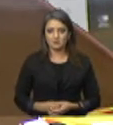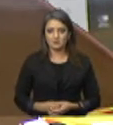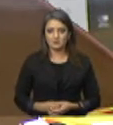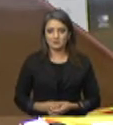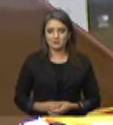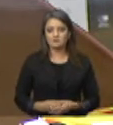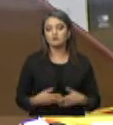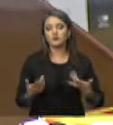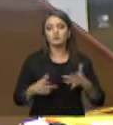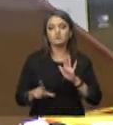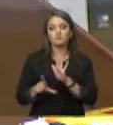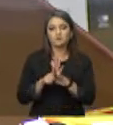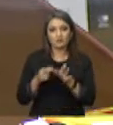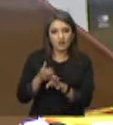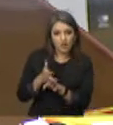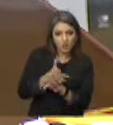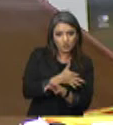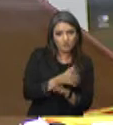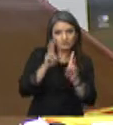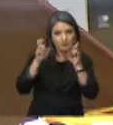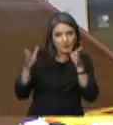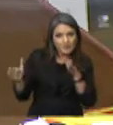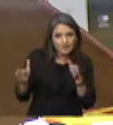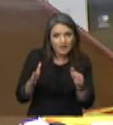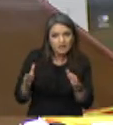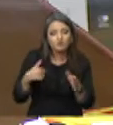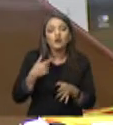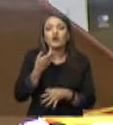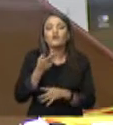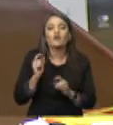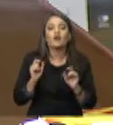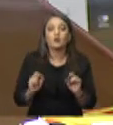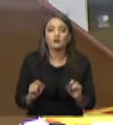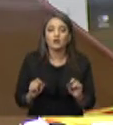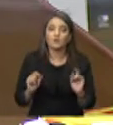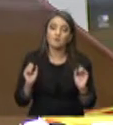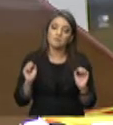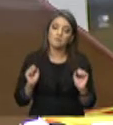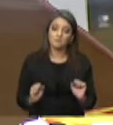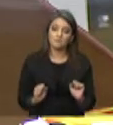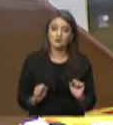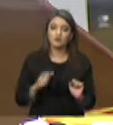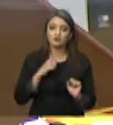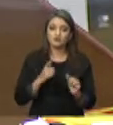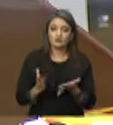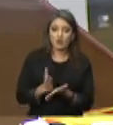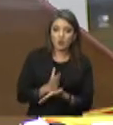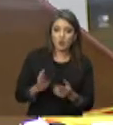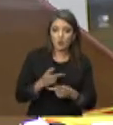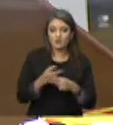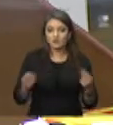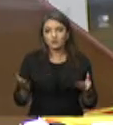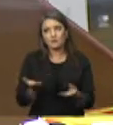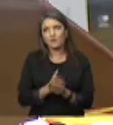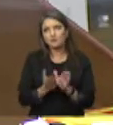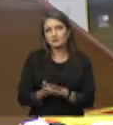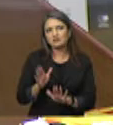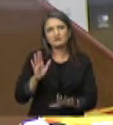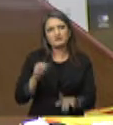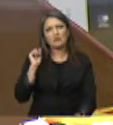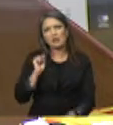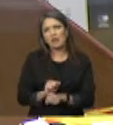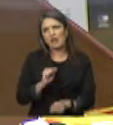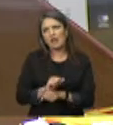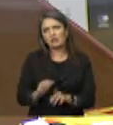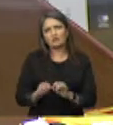aplicação retroativa da Lei aqui em matéria de prescrição quero me referir ao fato de que se pode considerar os interstícios de ociosidade processual